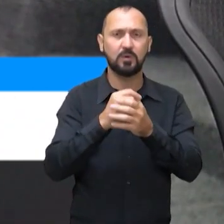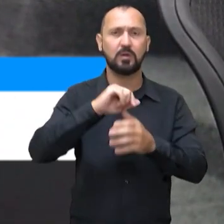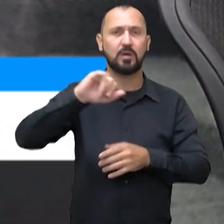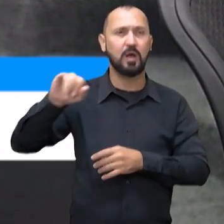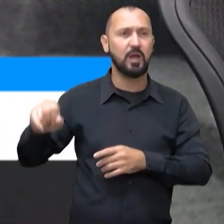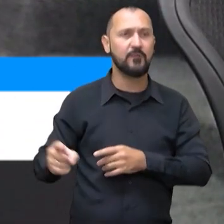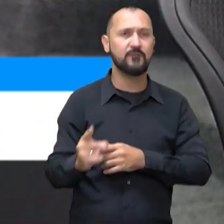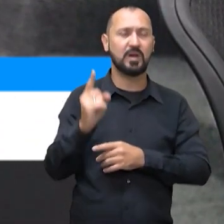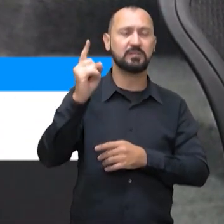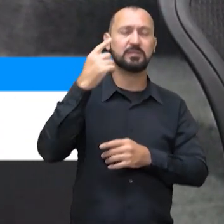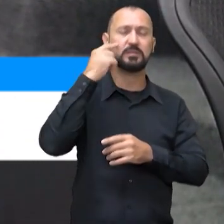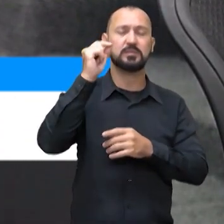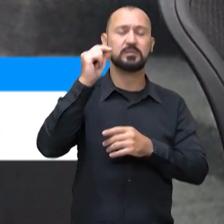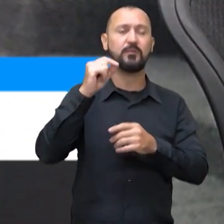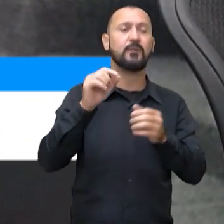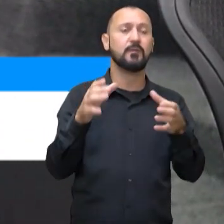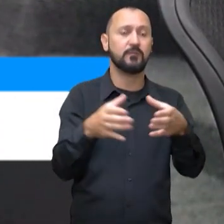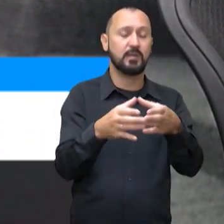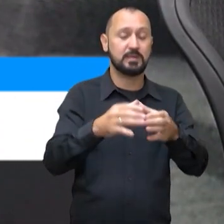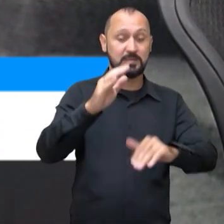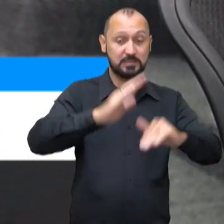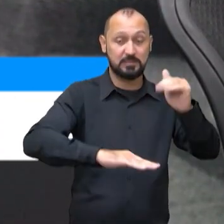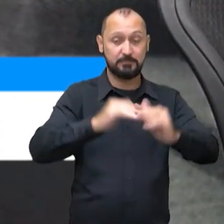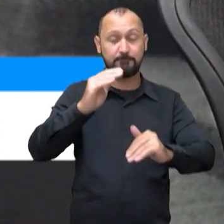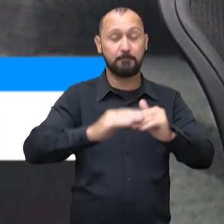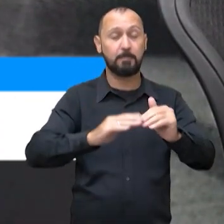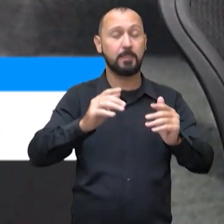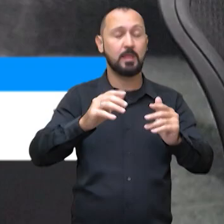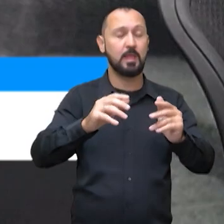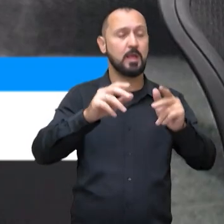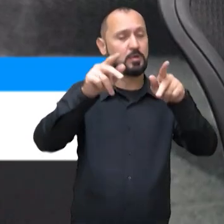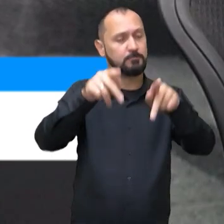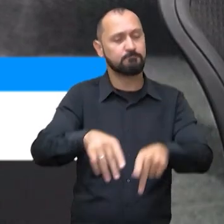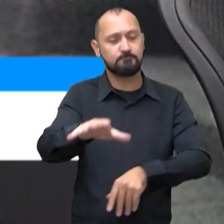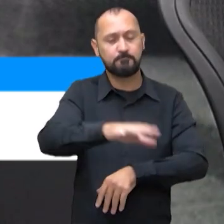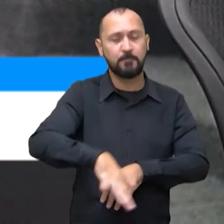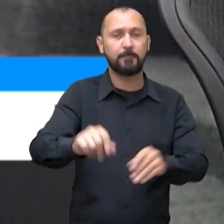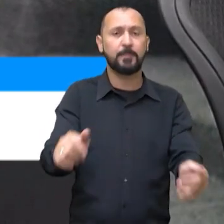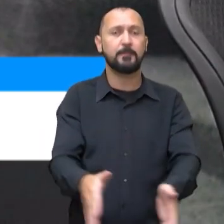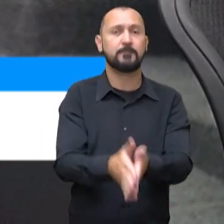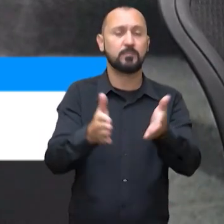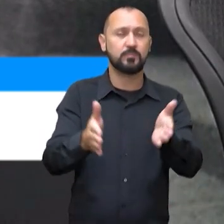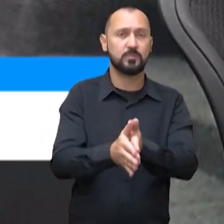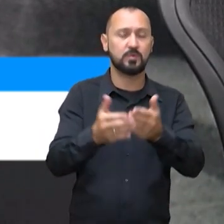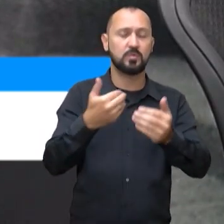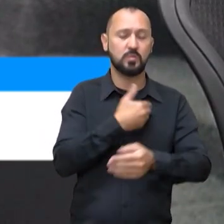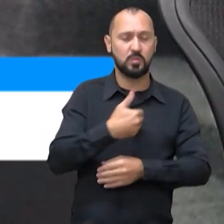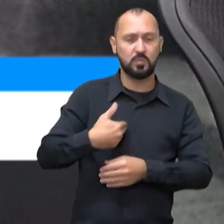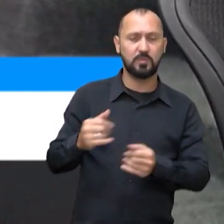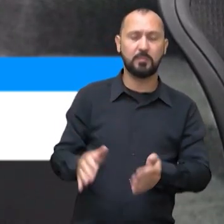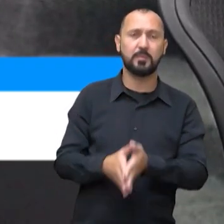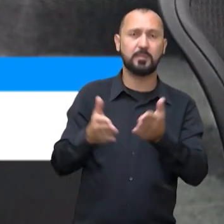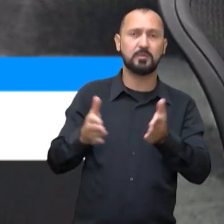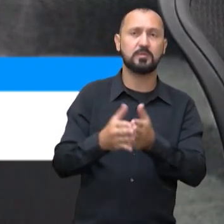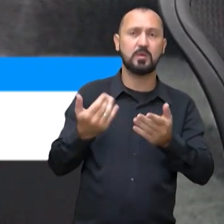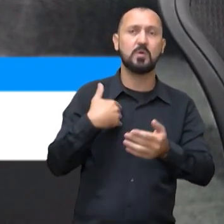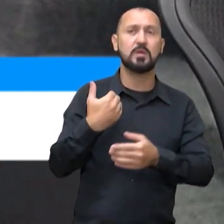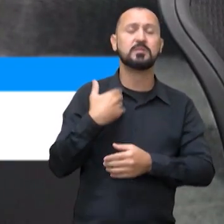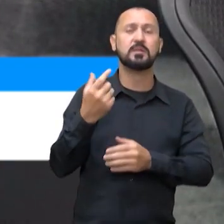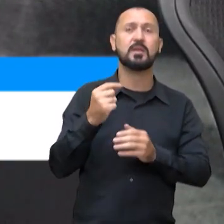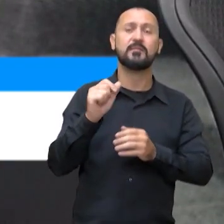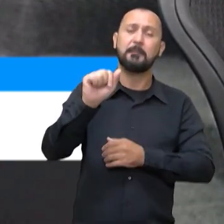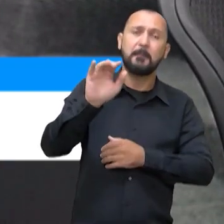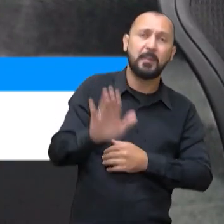contrário. A inflação empobreceu o contribuinte e enriqueceu os cofres públicos. O